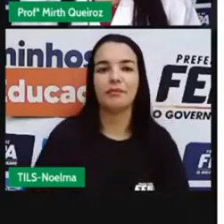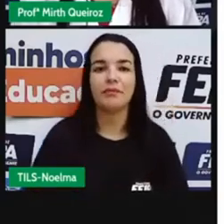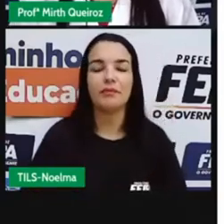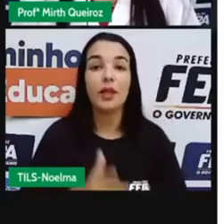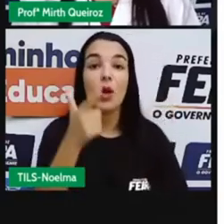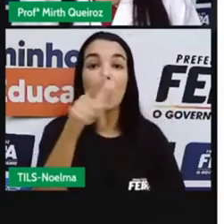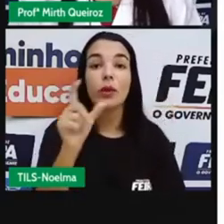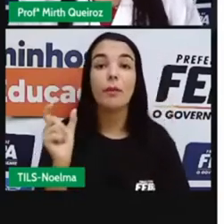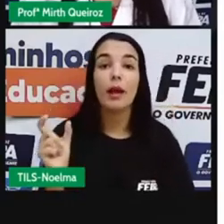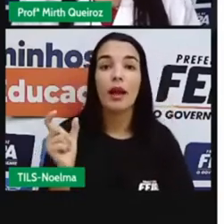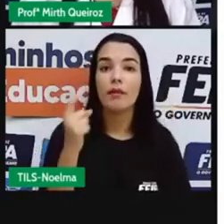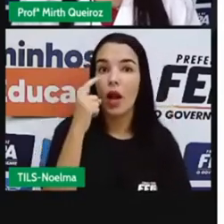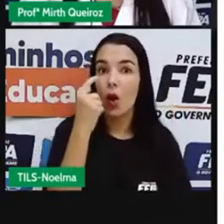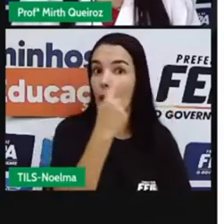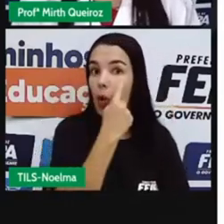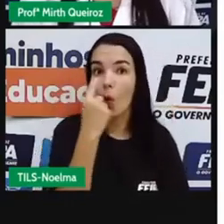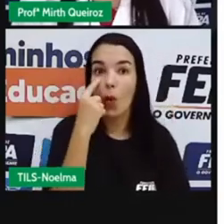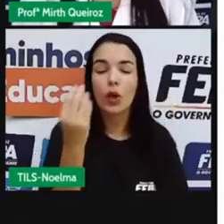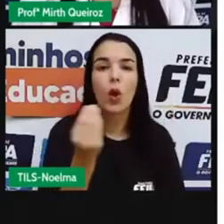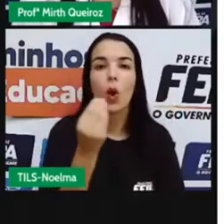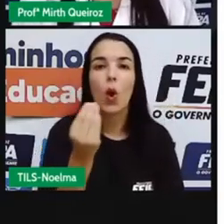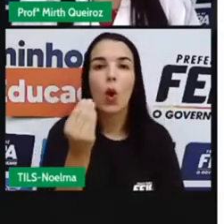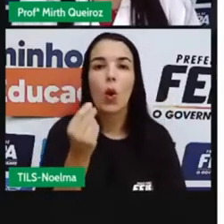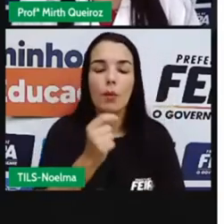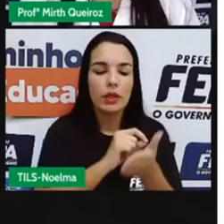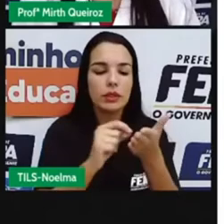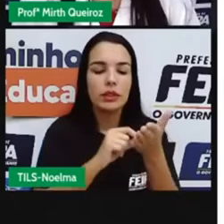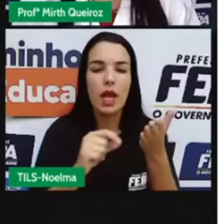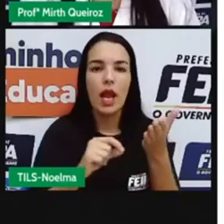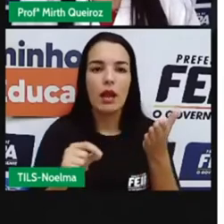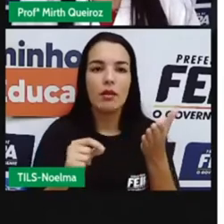palavra. Olho. Olho.